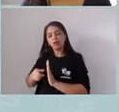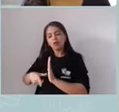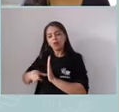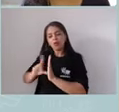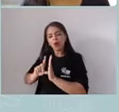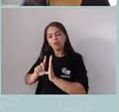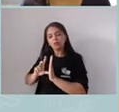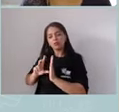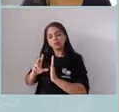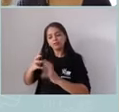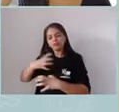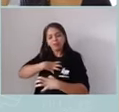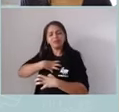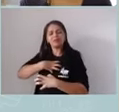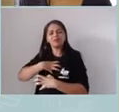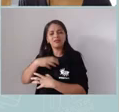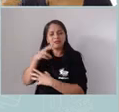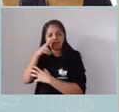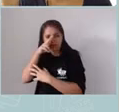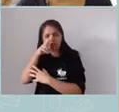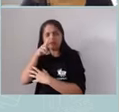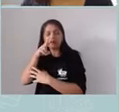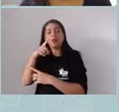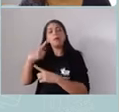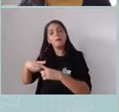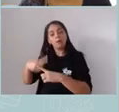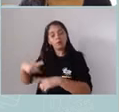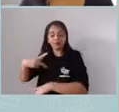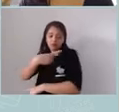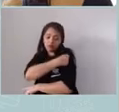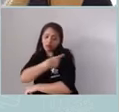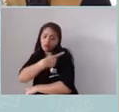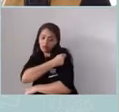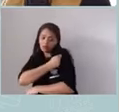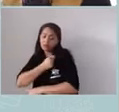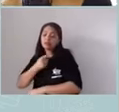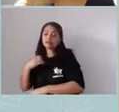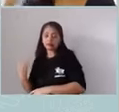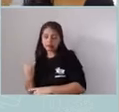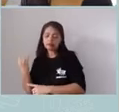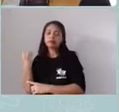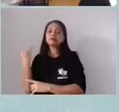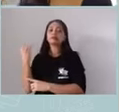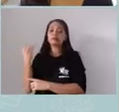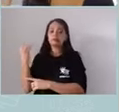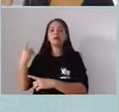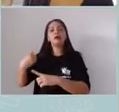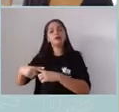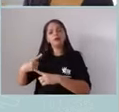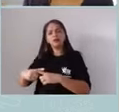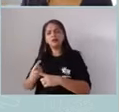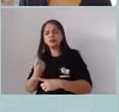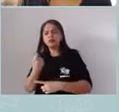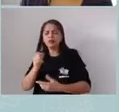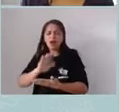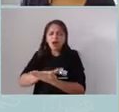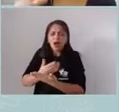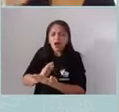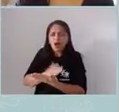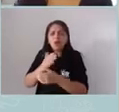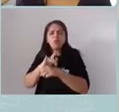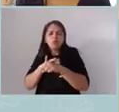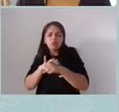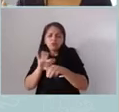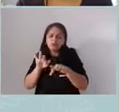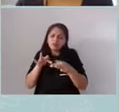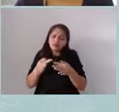da infecção se instalar. E aí, por isso que a vacinação é tão importante, né? Porque tem algumas doenças, né? As doenças mais simples, tudo bem.